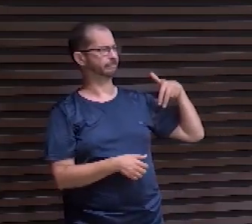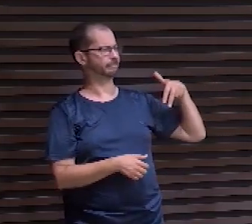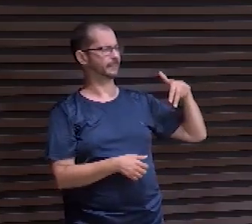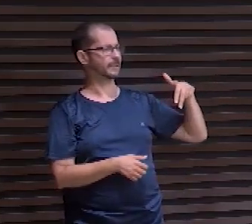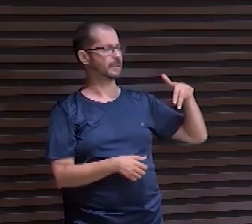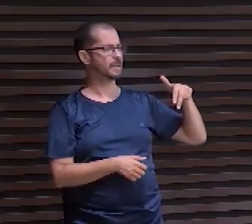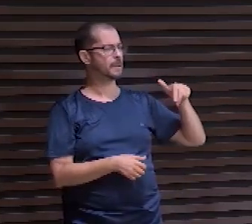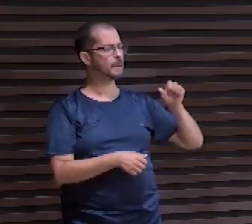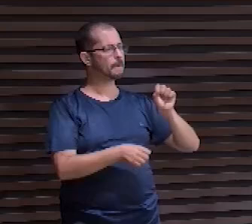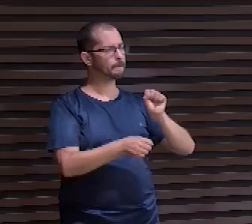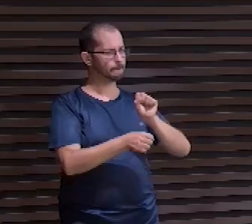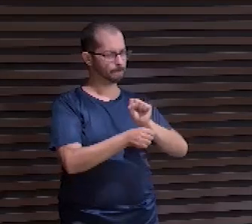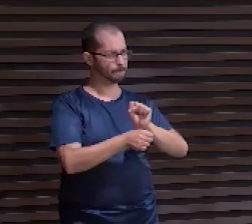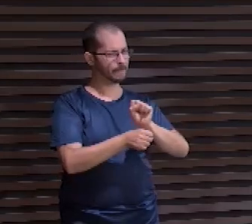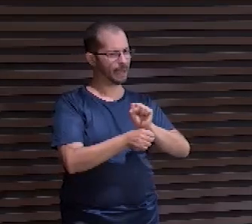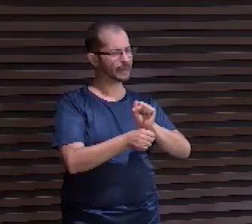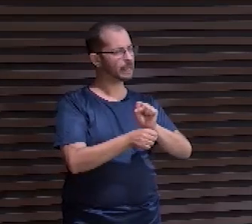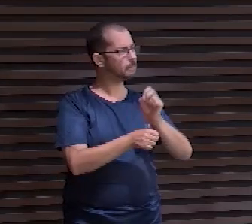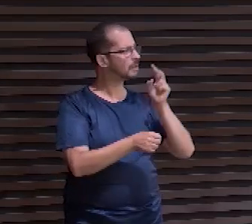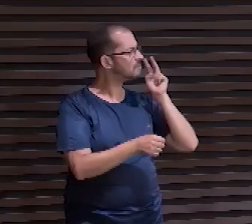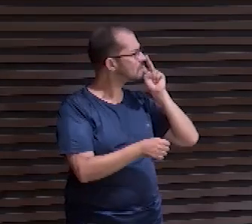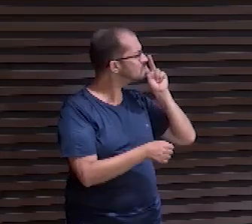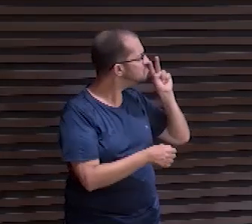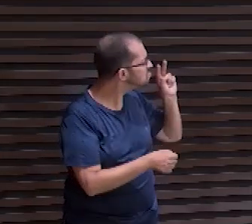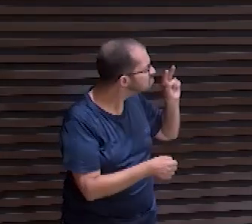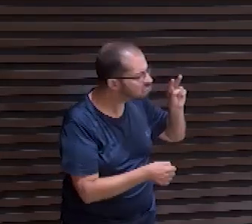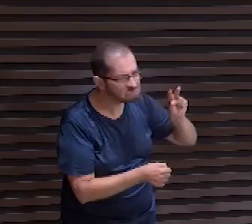Parei para observar se alguém